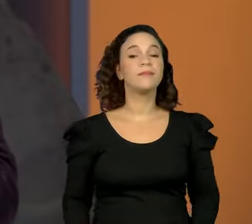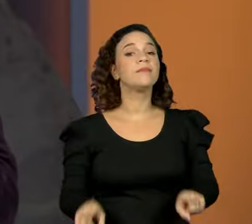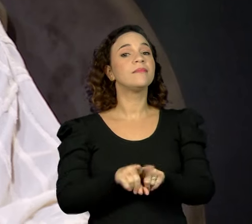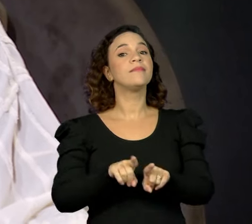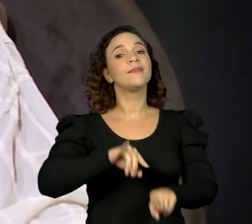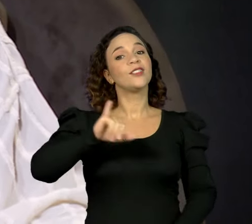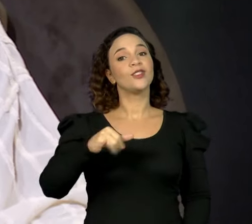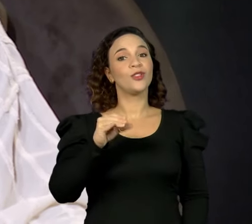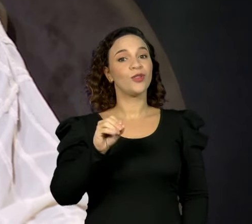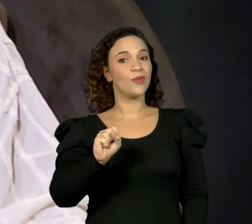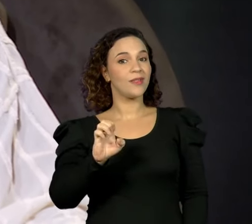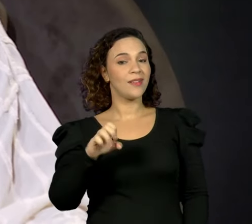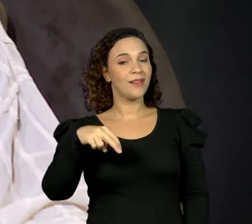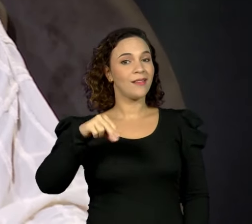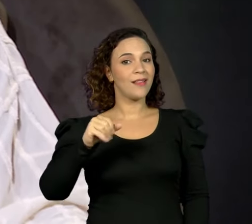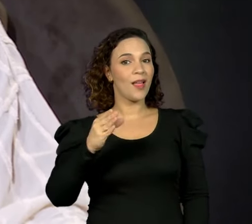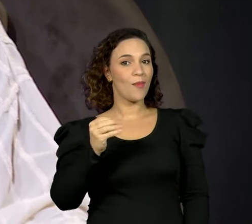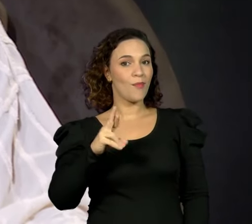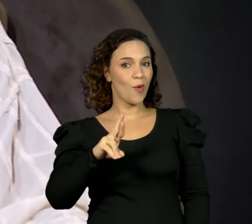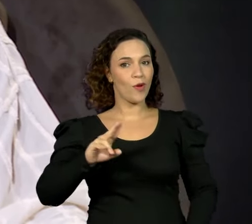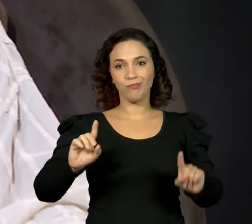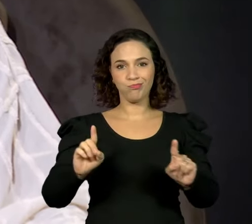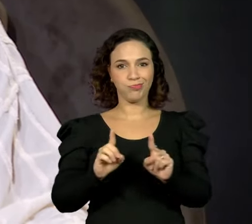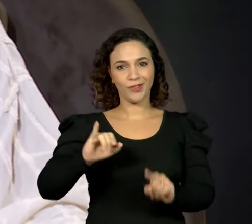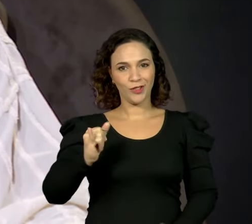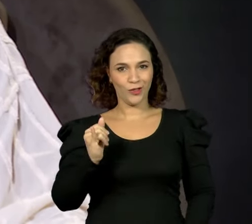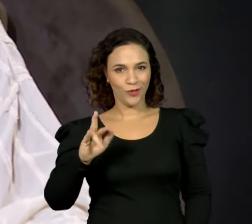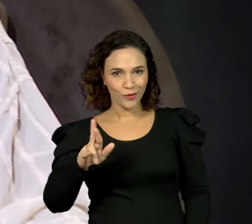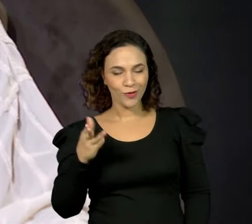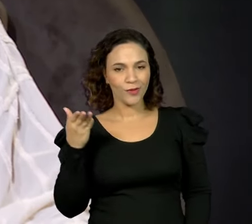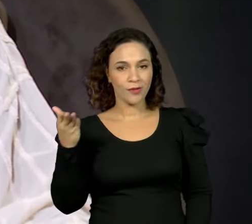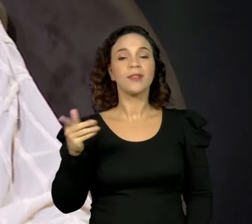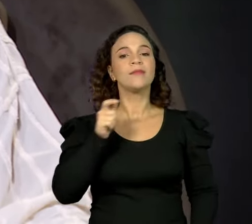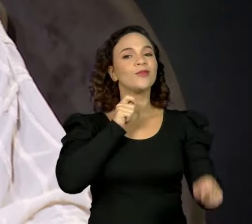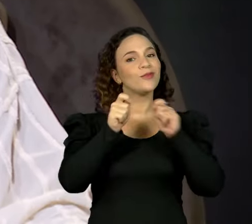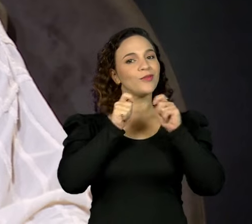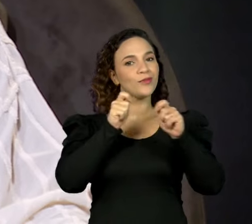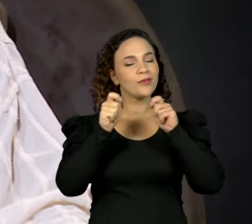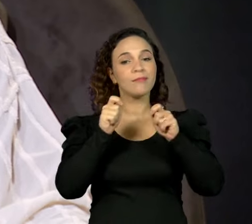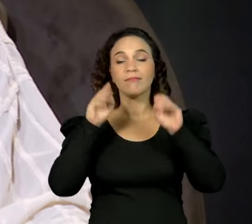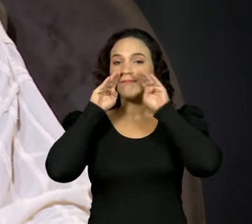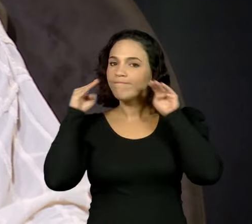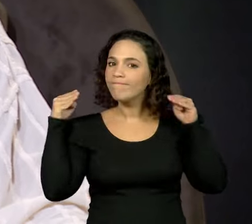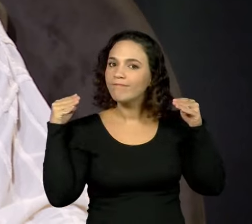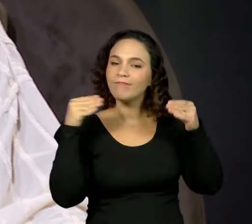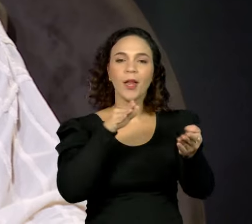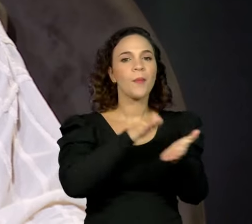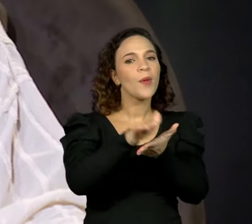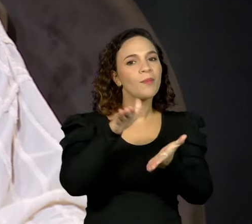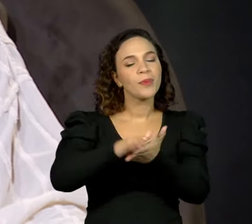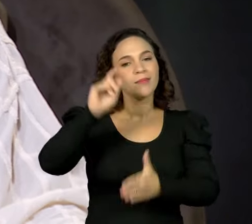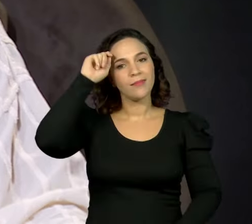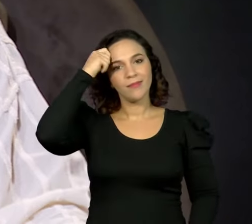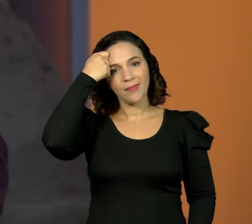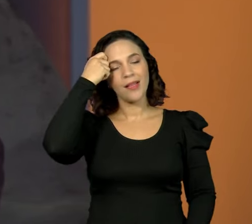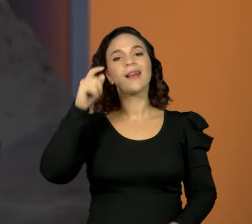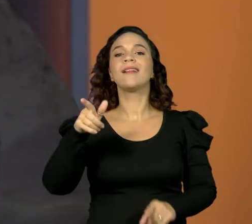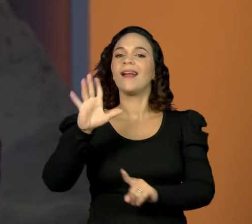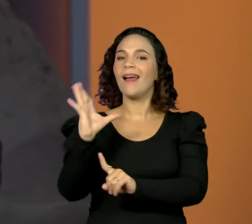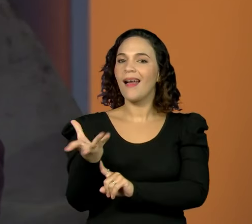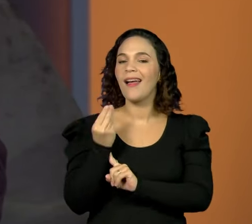Nabor do Amaral Júnior, conhecido como Nabor Júnior, que é jornalista, especialista em imprensa negra e artes negras